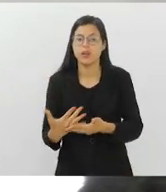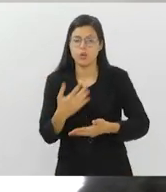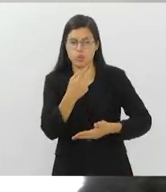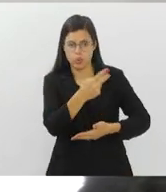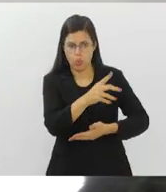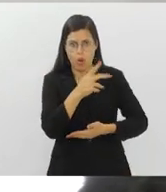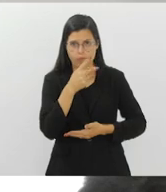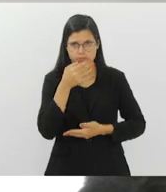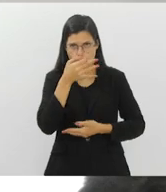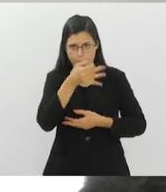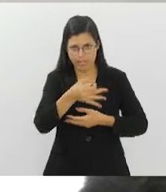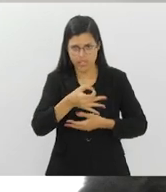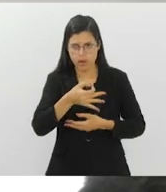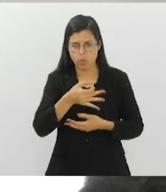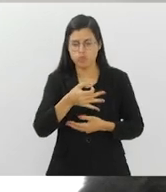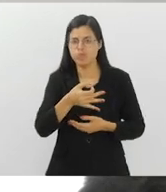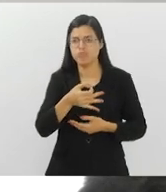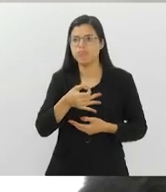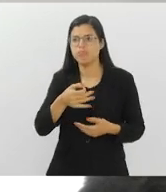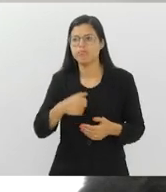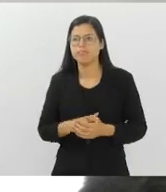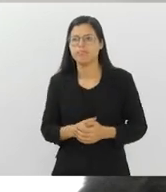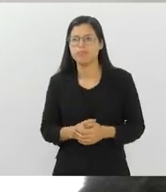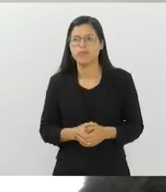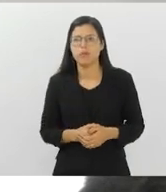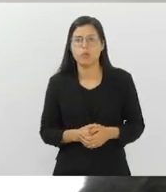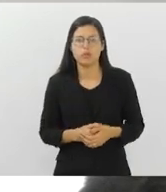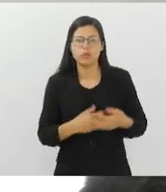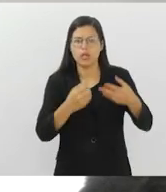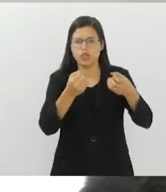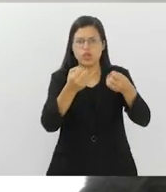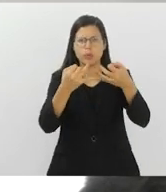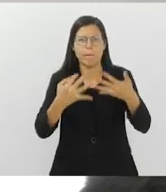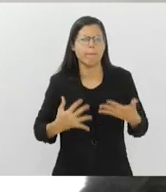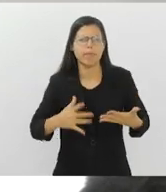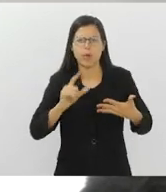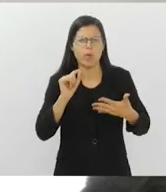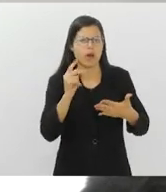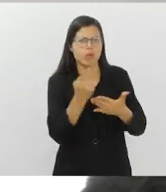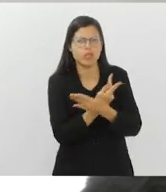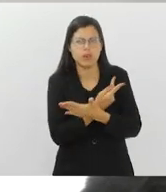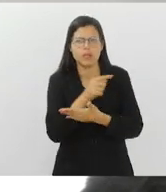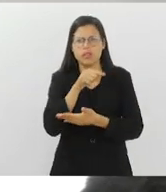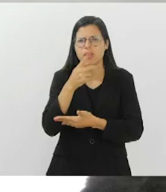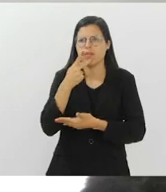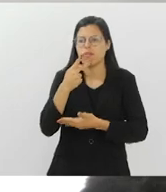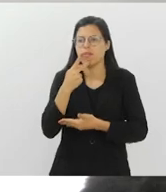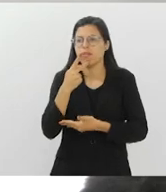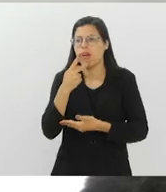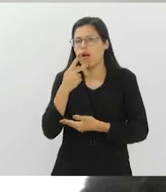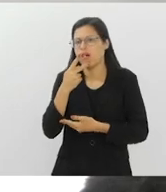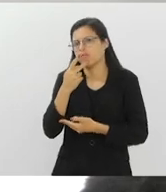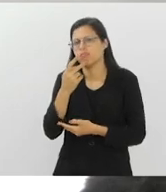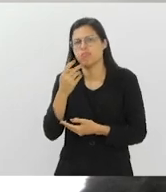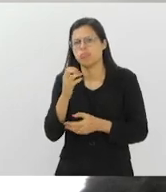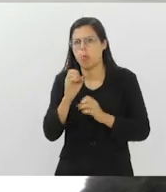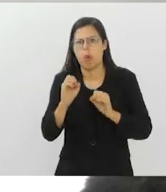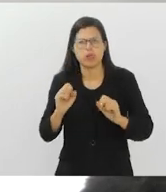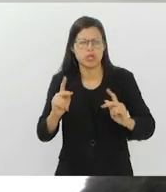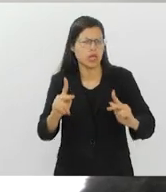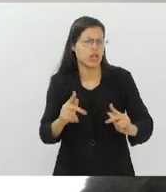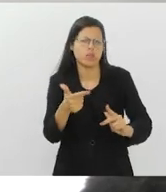opinião, você, quando você explana a situação, você fala que está tudo certo, que não tem nenhum problema.